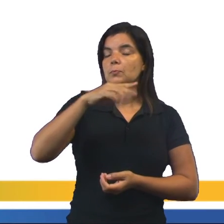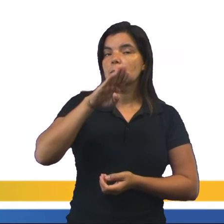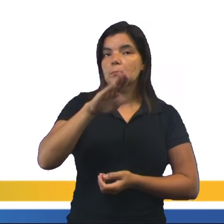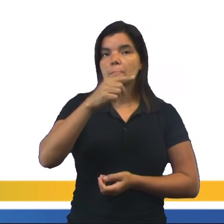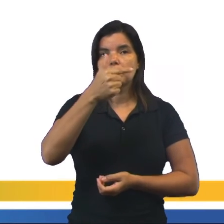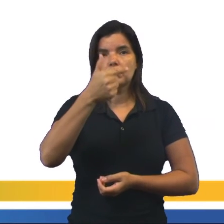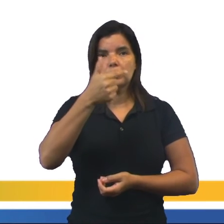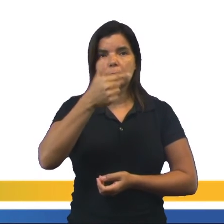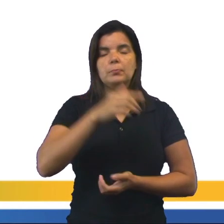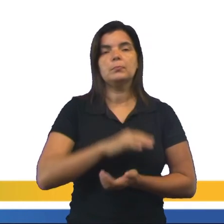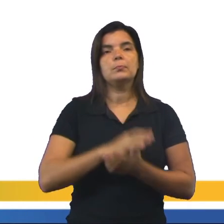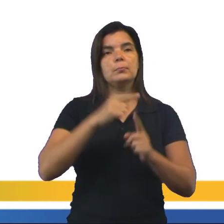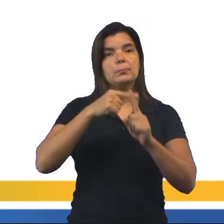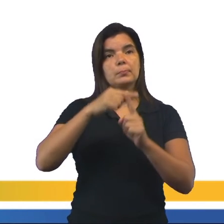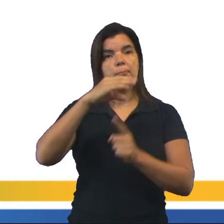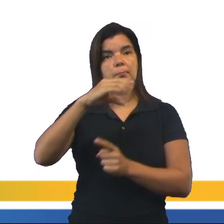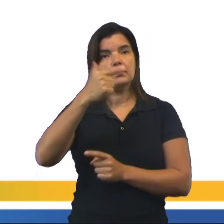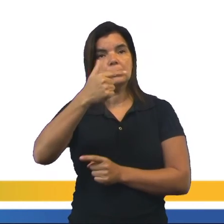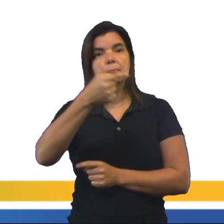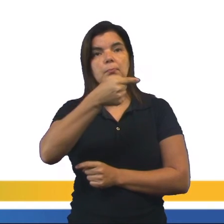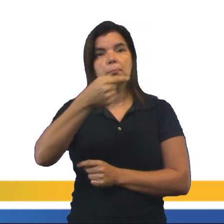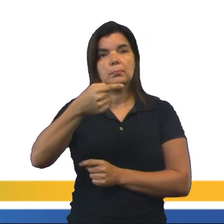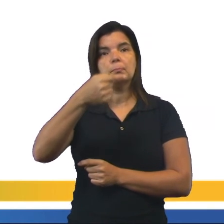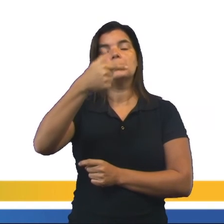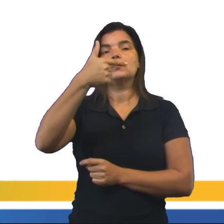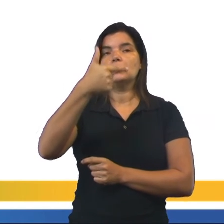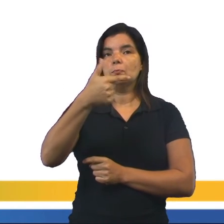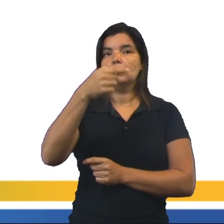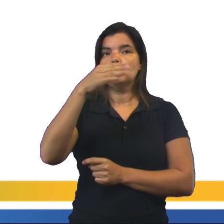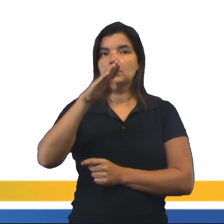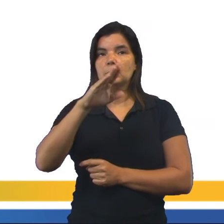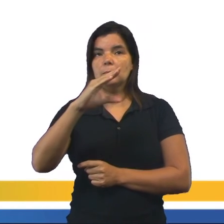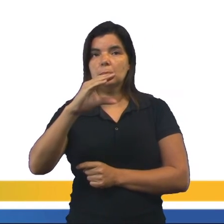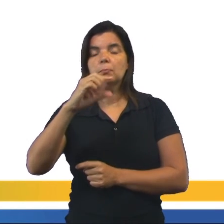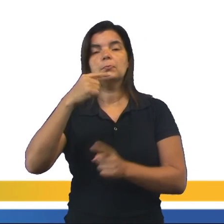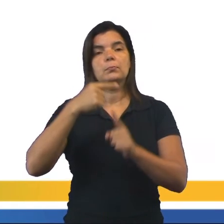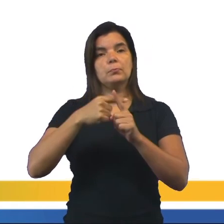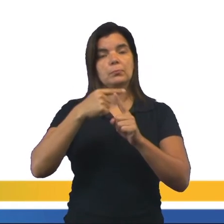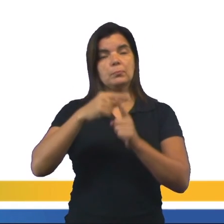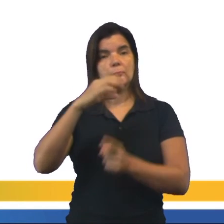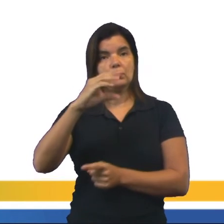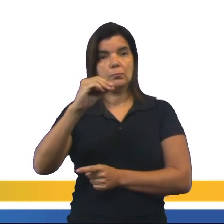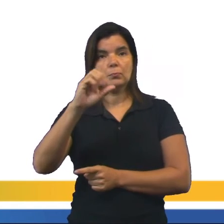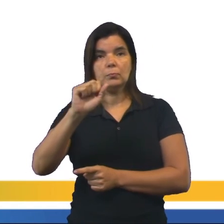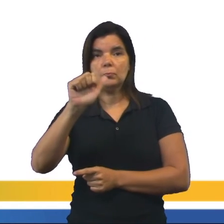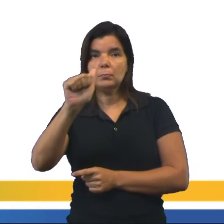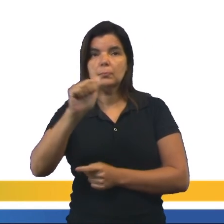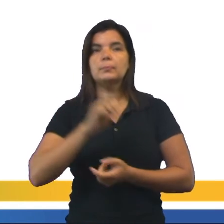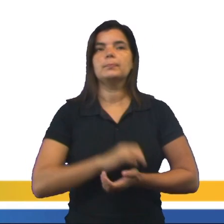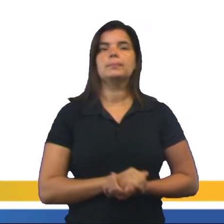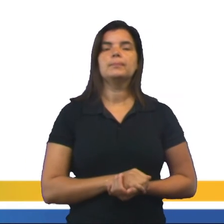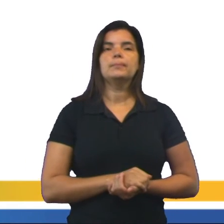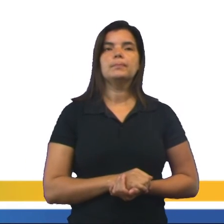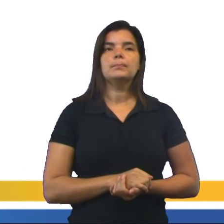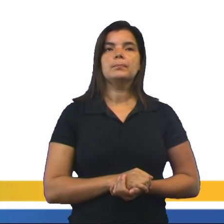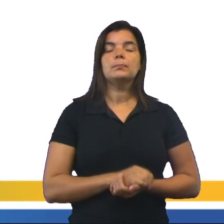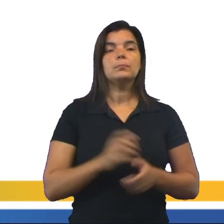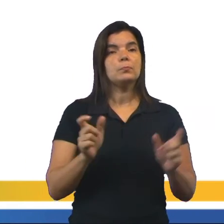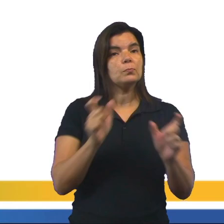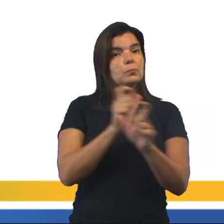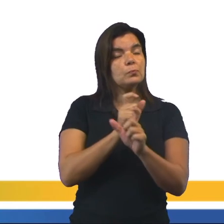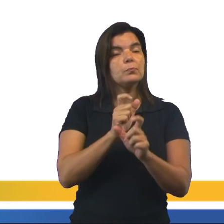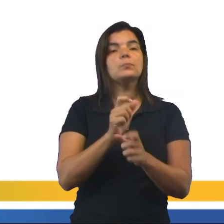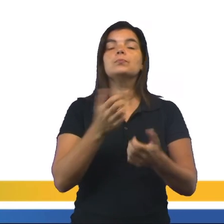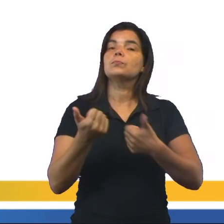ao quadrado, que é igual a b ao quadrado mais c ao quadrado, menos ABC vezes o cosseno de A.